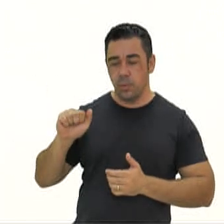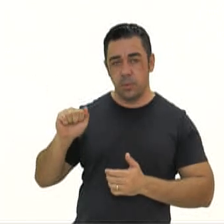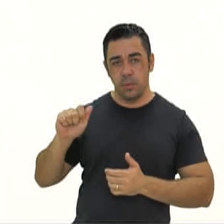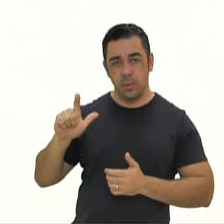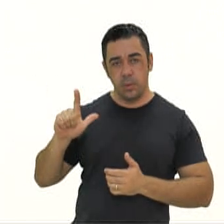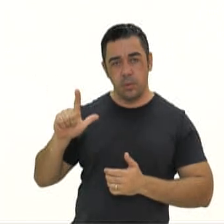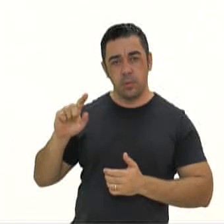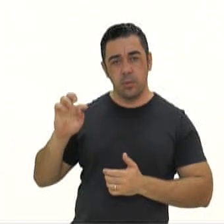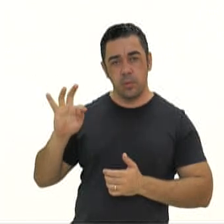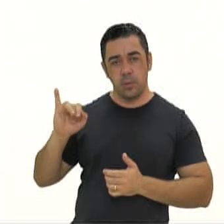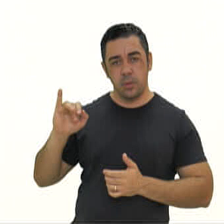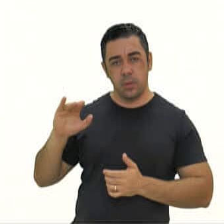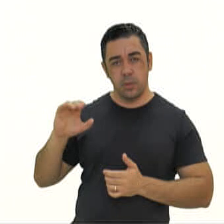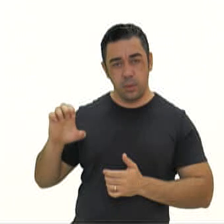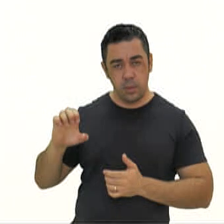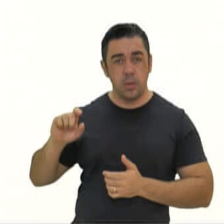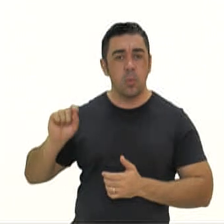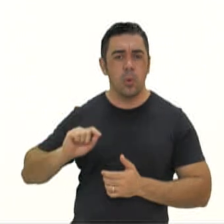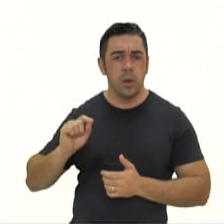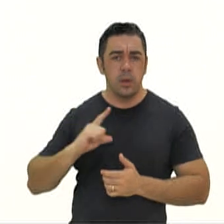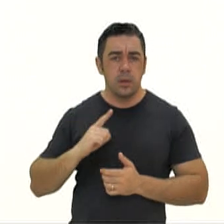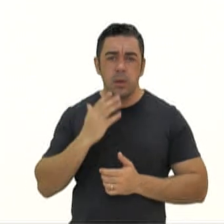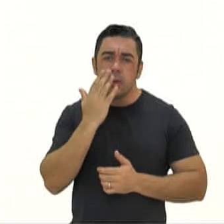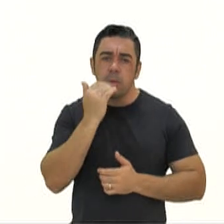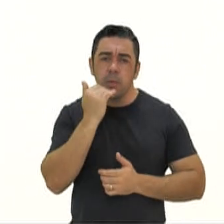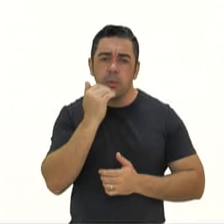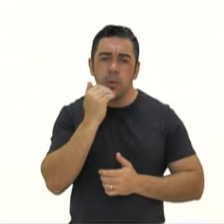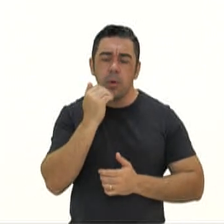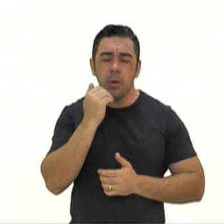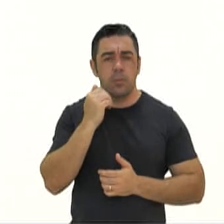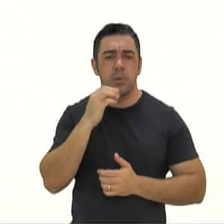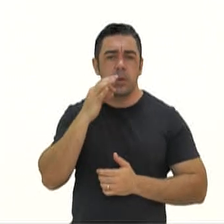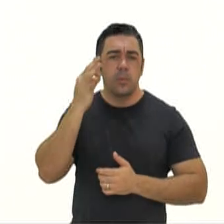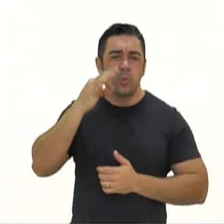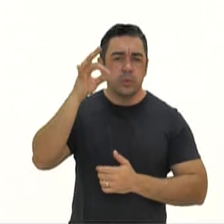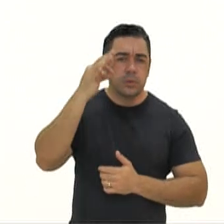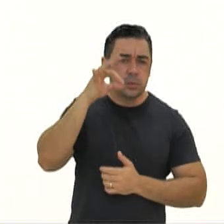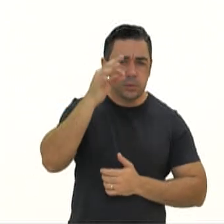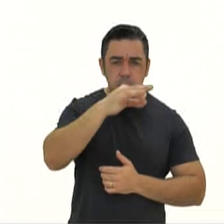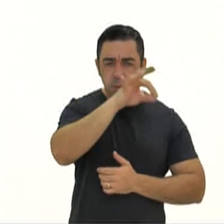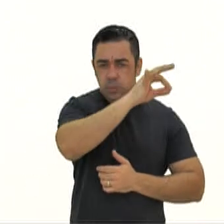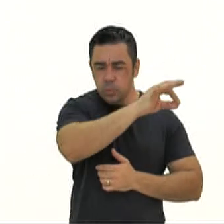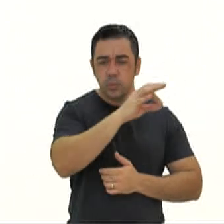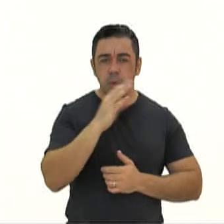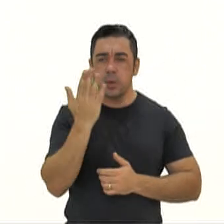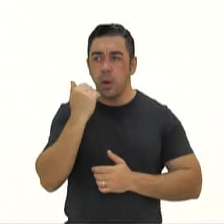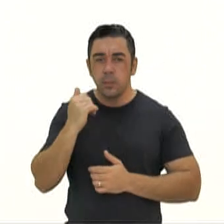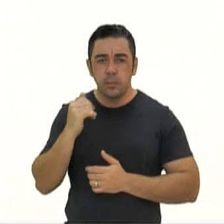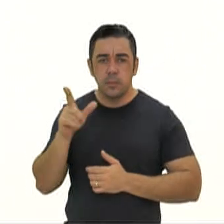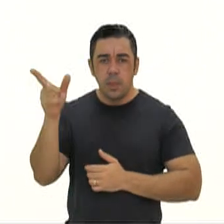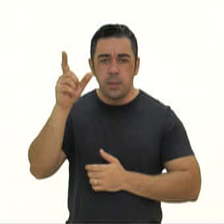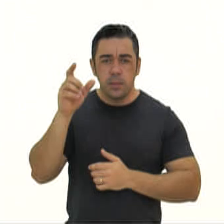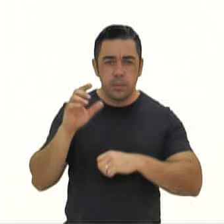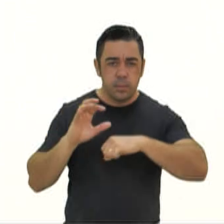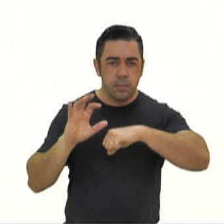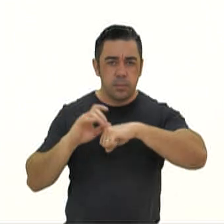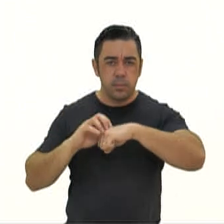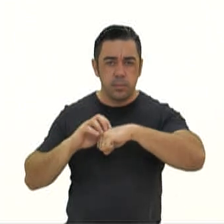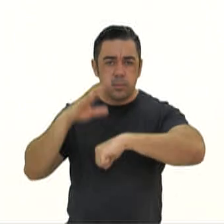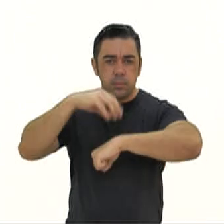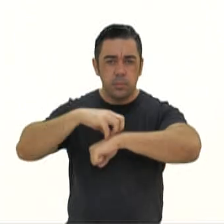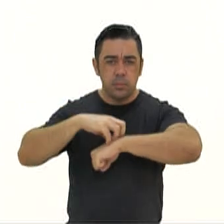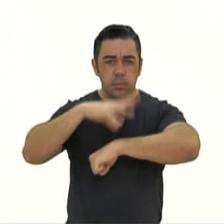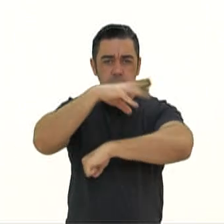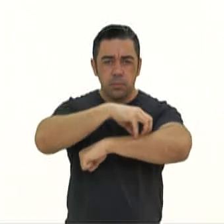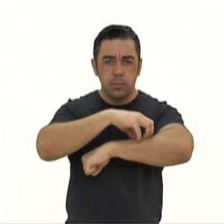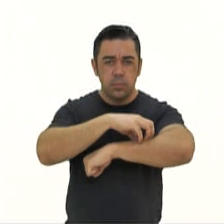salticídeos, tá? Então, os salticídeos são aquelas papamoscas que a gente encontra na janela da nossa casa, tá? Geralmente que ficam pulandinho, assim, que